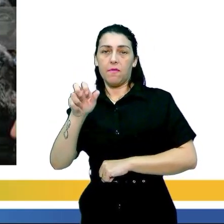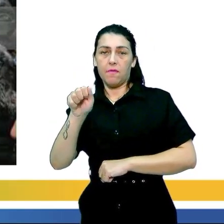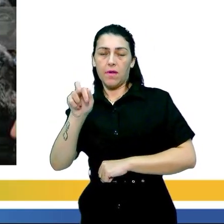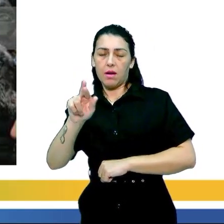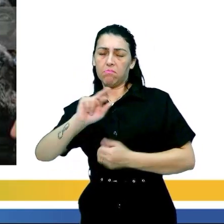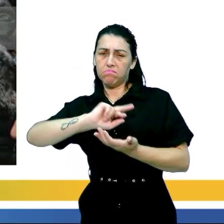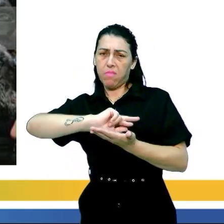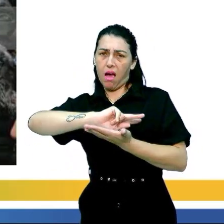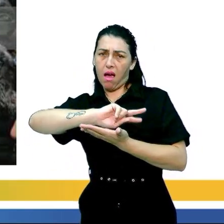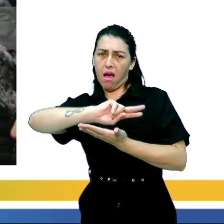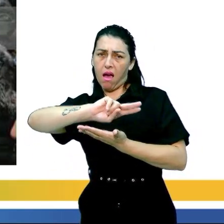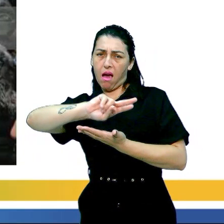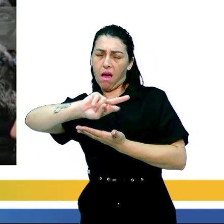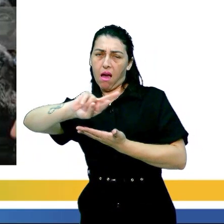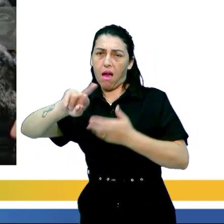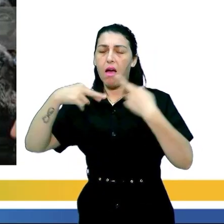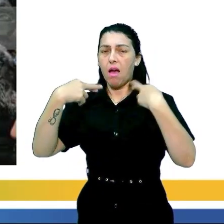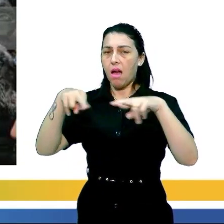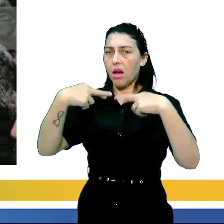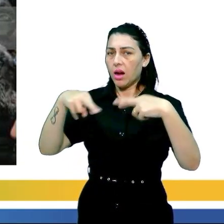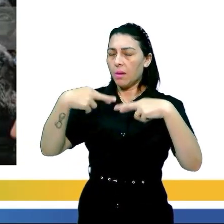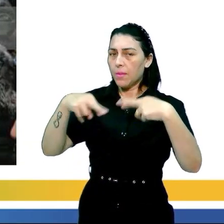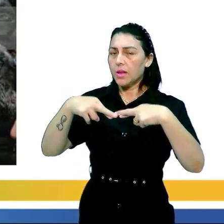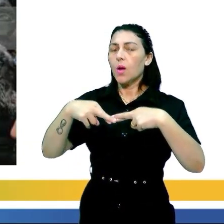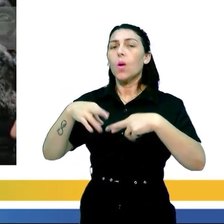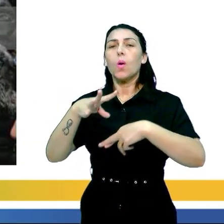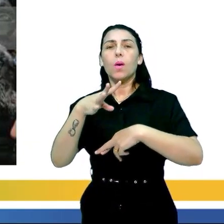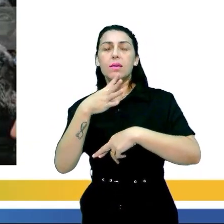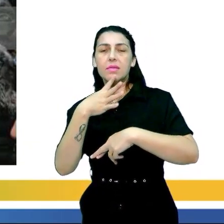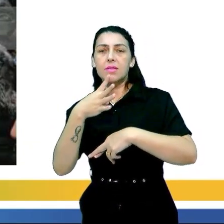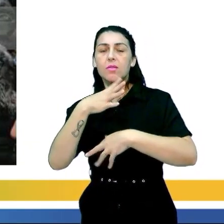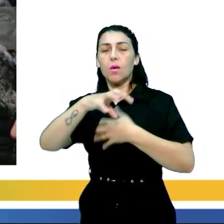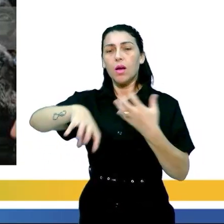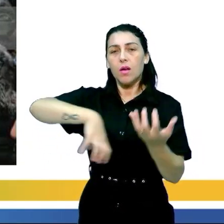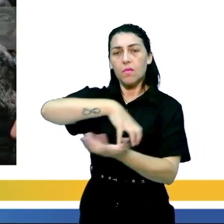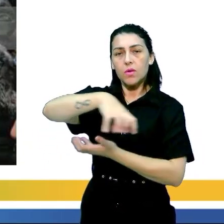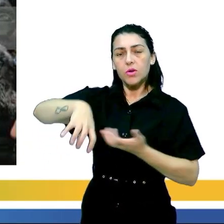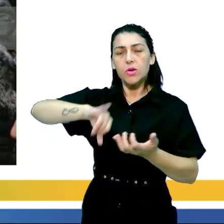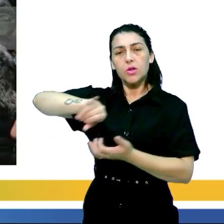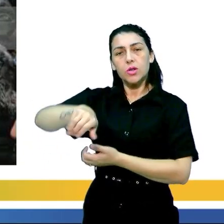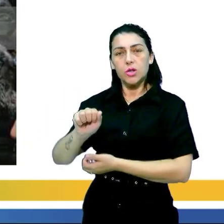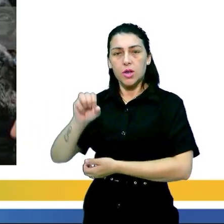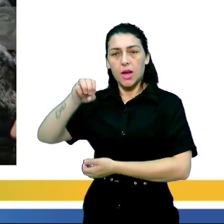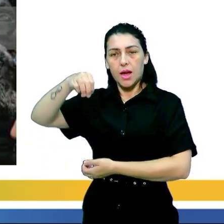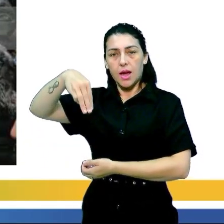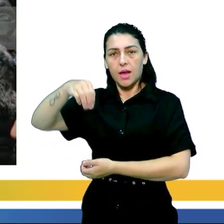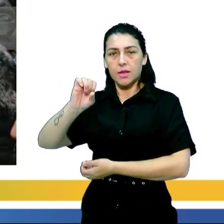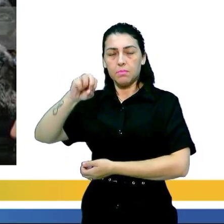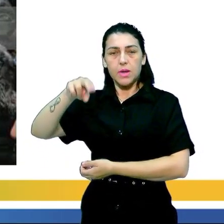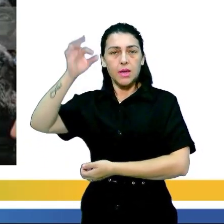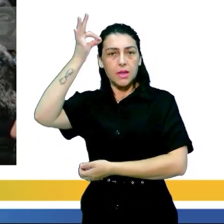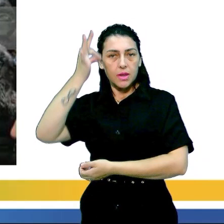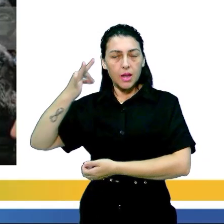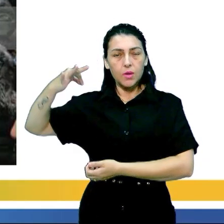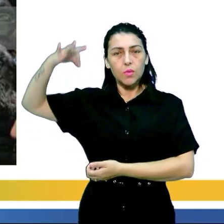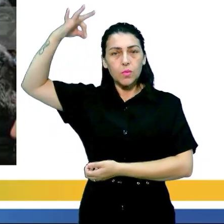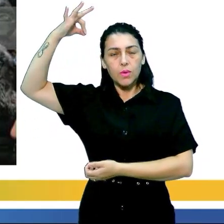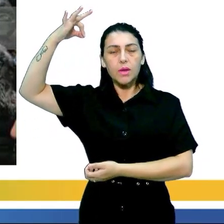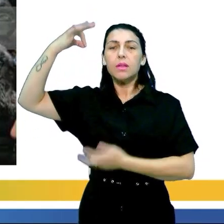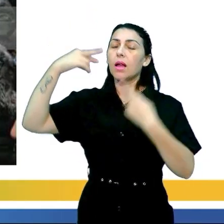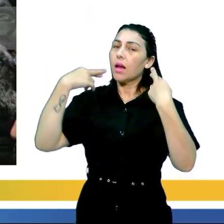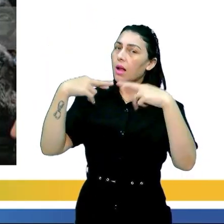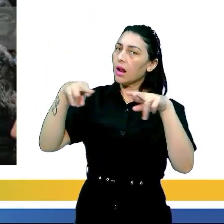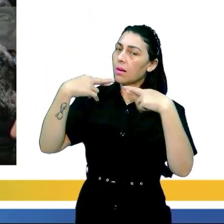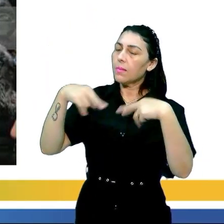desencadeou uma série de protestos, como eu disse, conhecidos como Revolução de Jasmim lá na Tunísia, e num sinal de